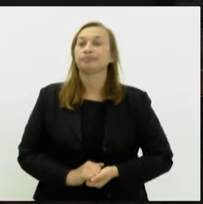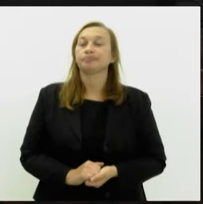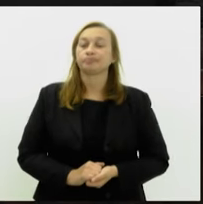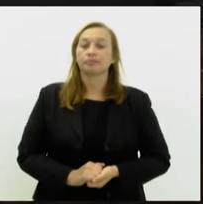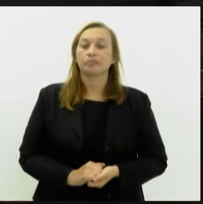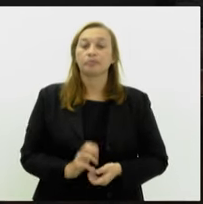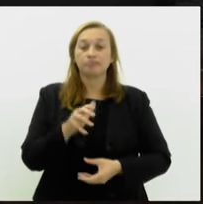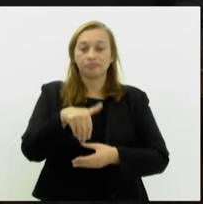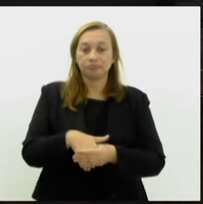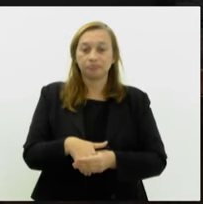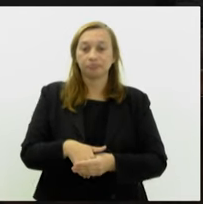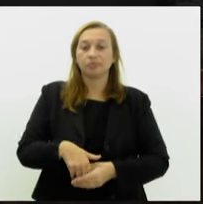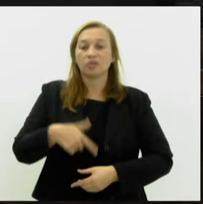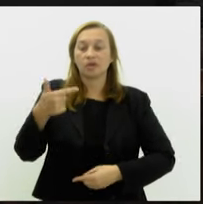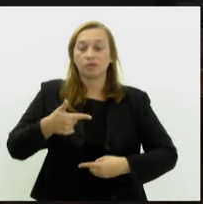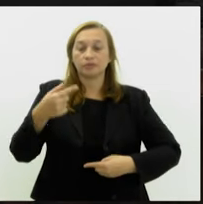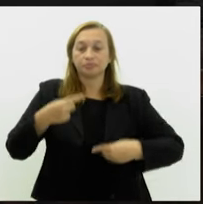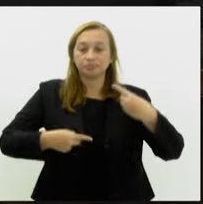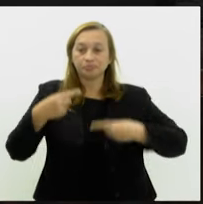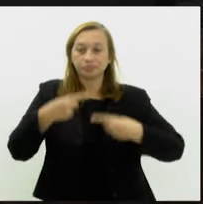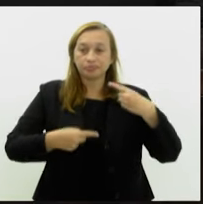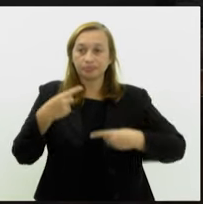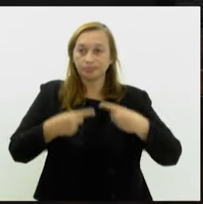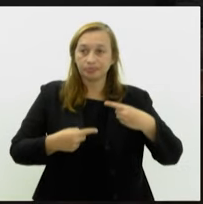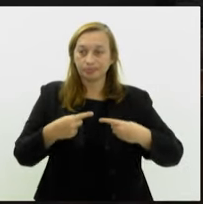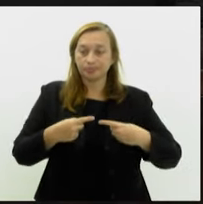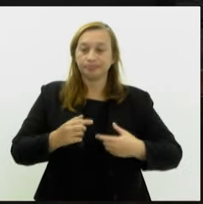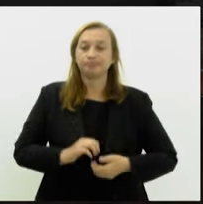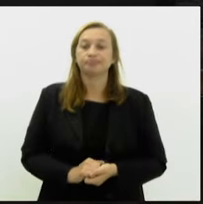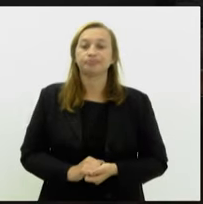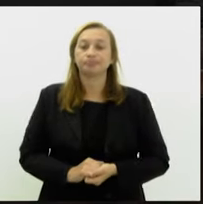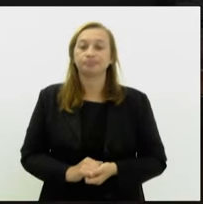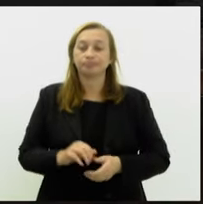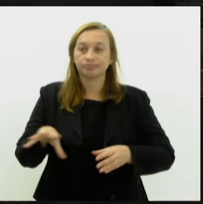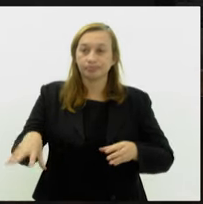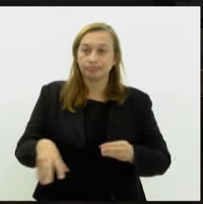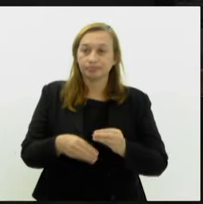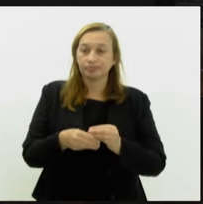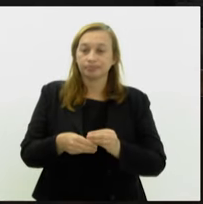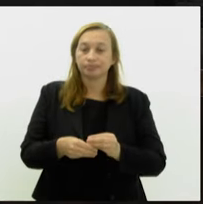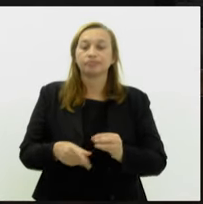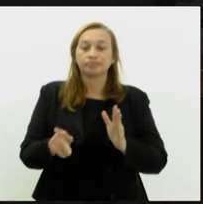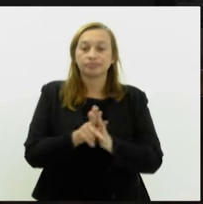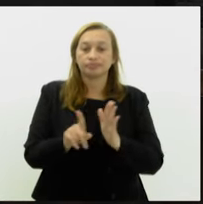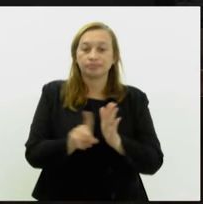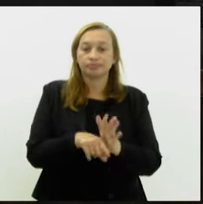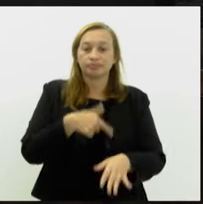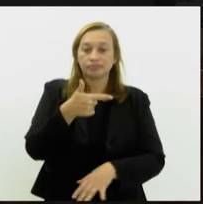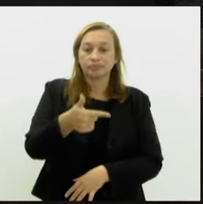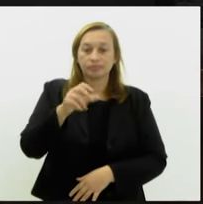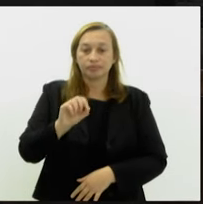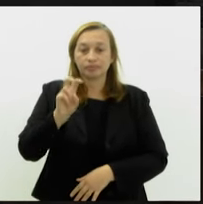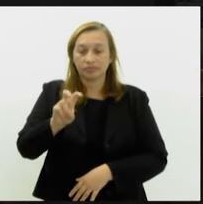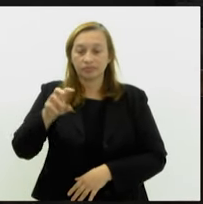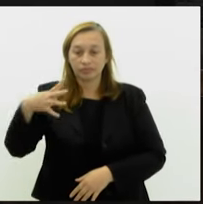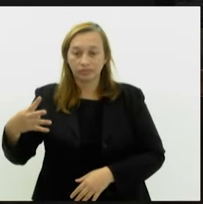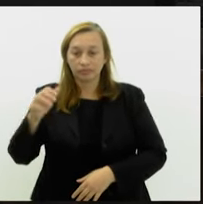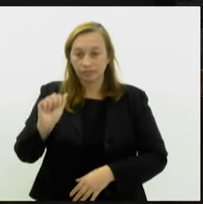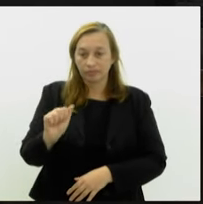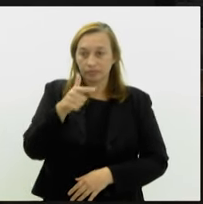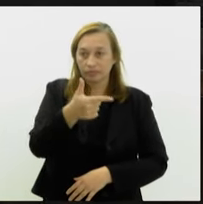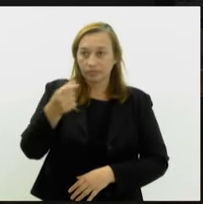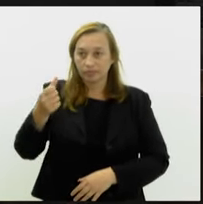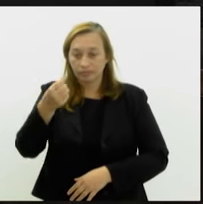ordinária, em votação em segunda discussão, redação do vencido, assim emendada. Projeto de Lei número 1054-A